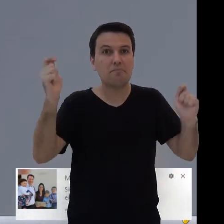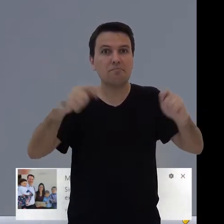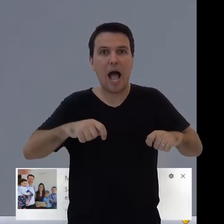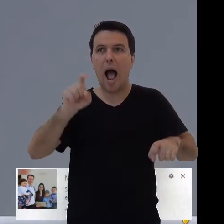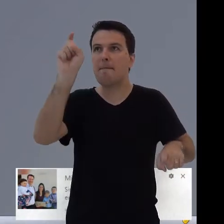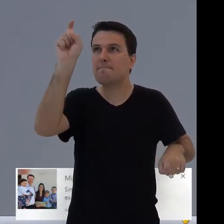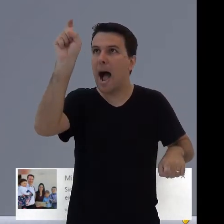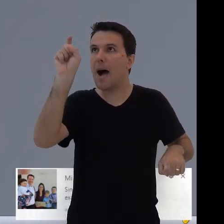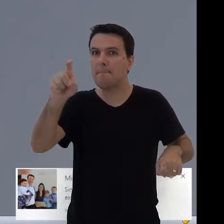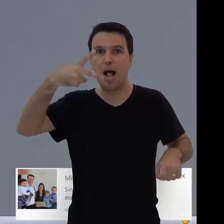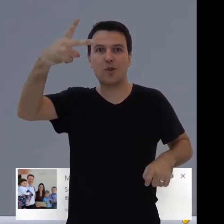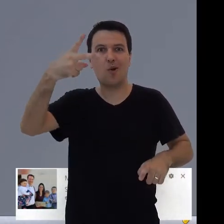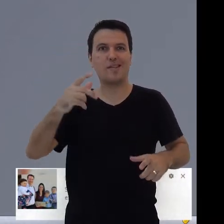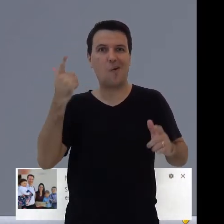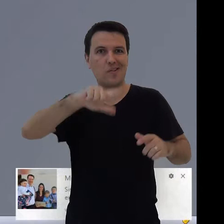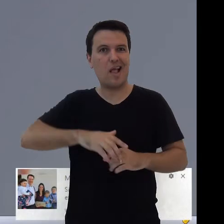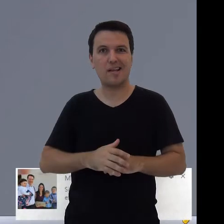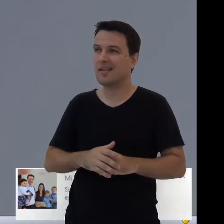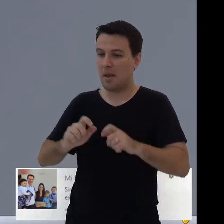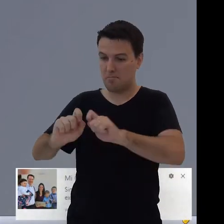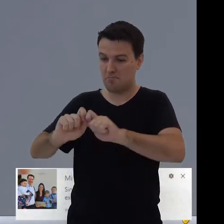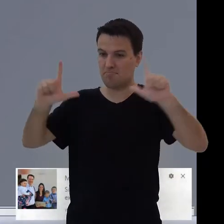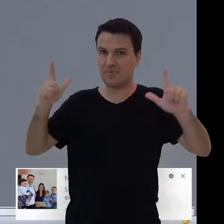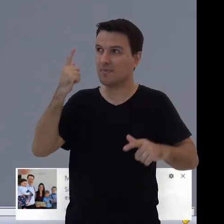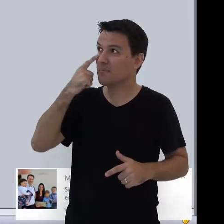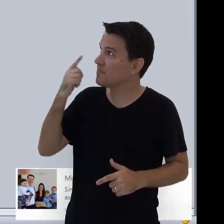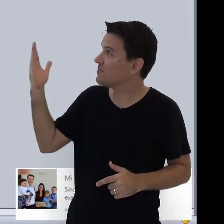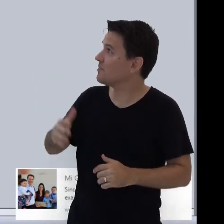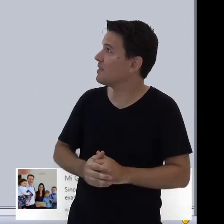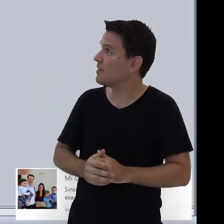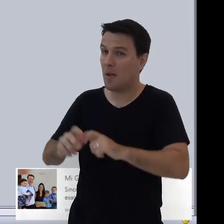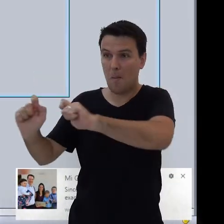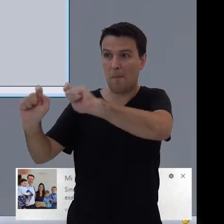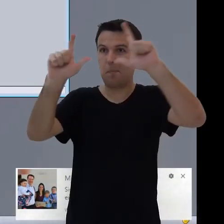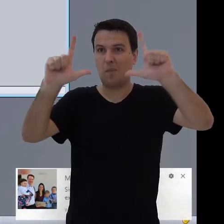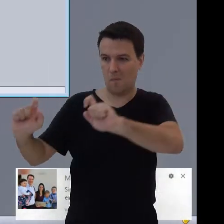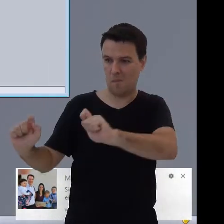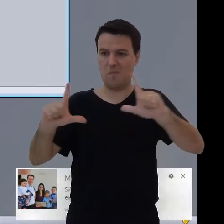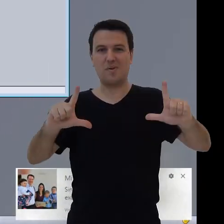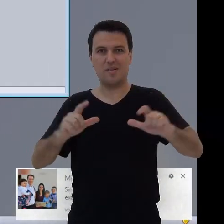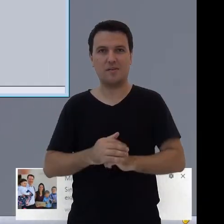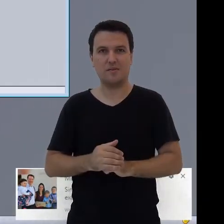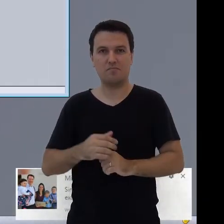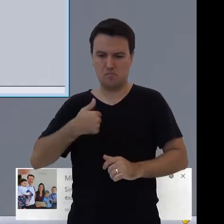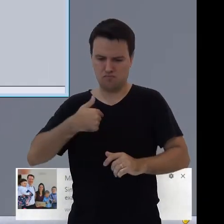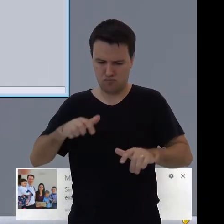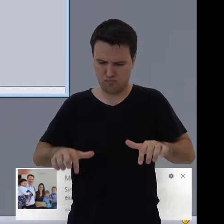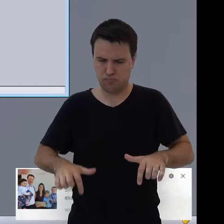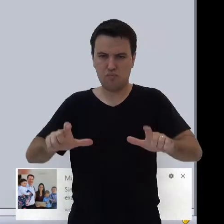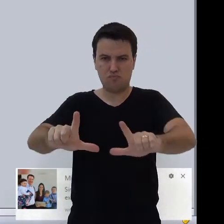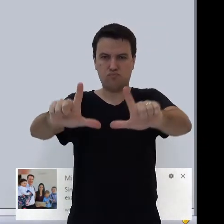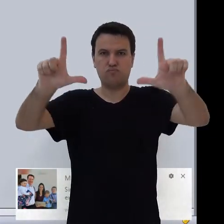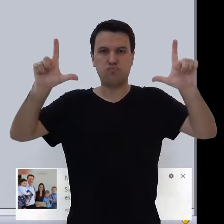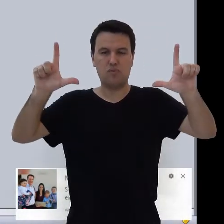Ctrl, consigo selecionar os dois ao mesmo tempo e vou clicar em abrir. Ele vai abrir então as minhas duas peças, tá? Vou